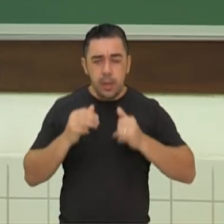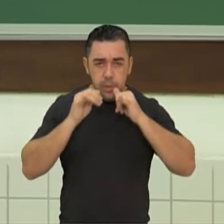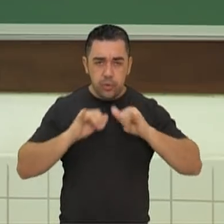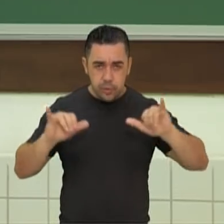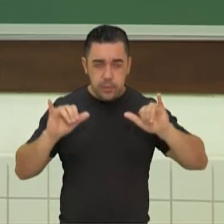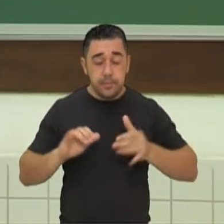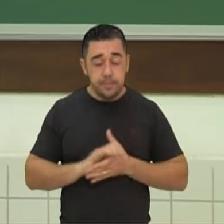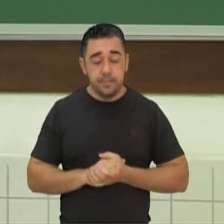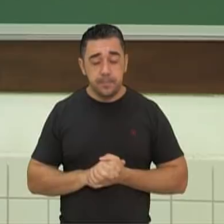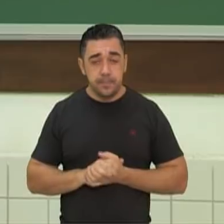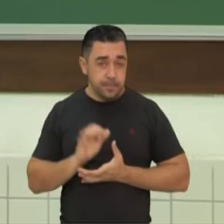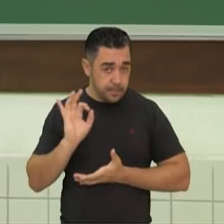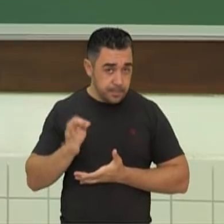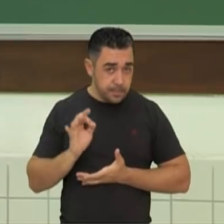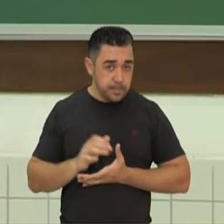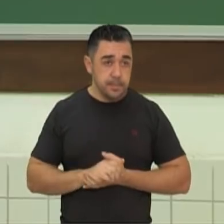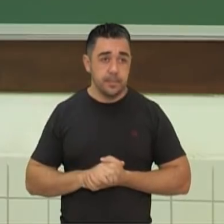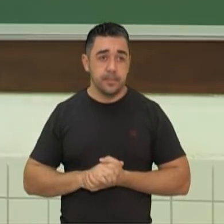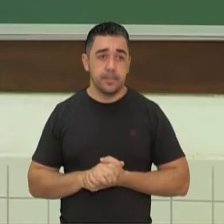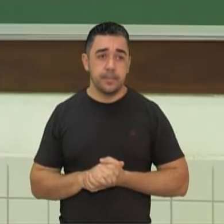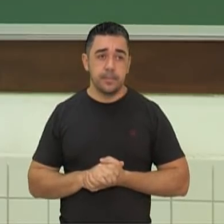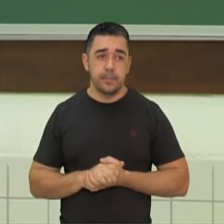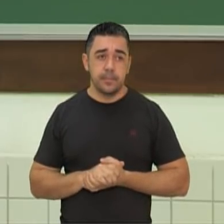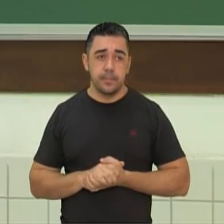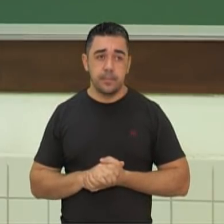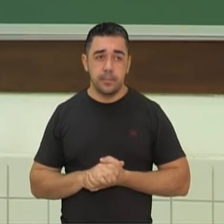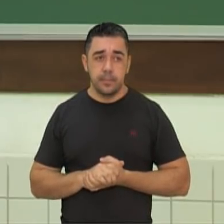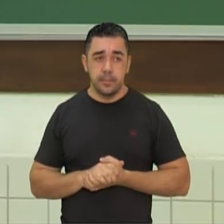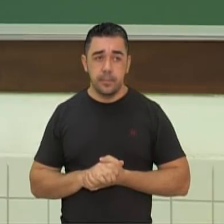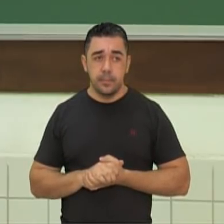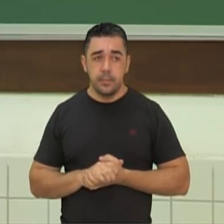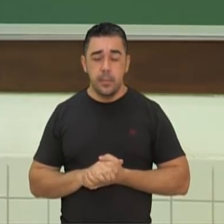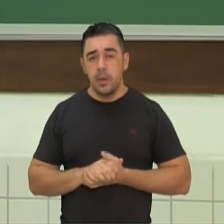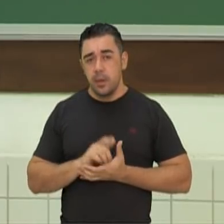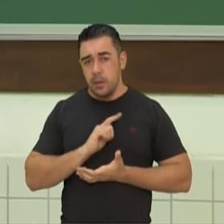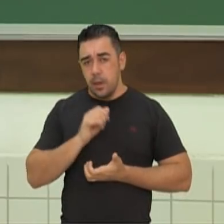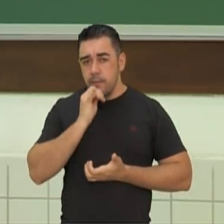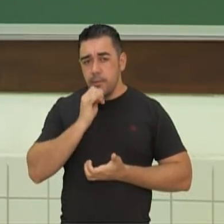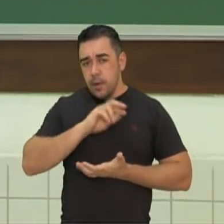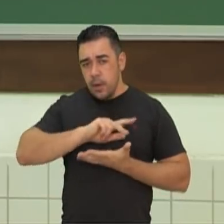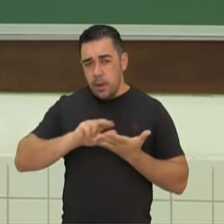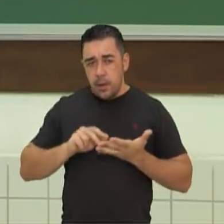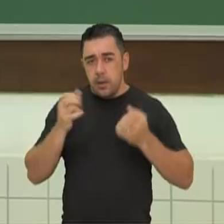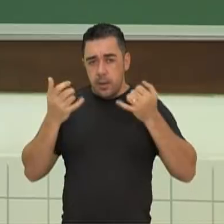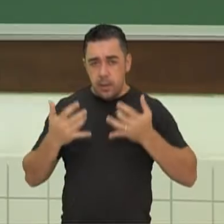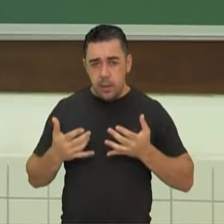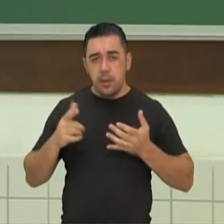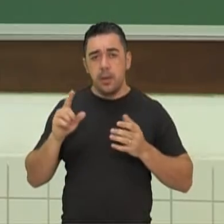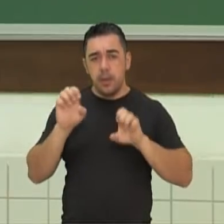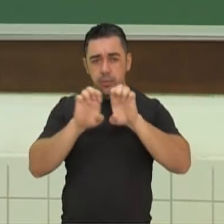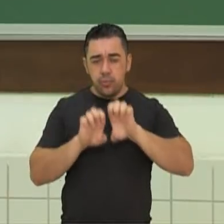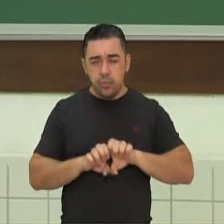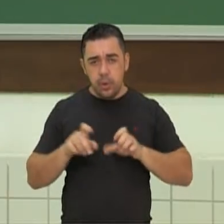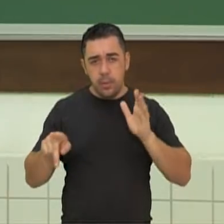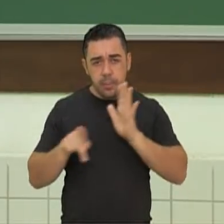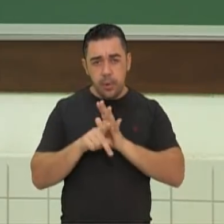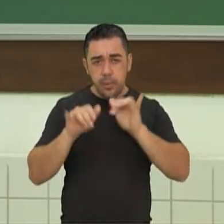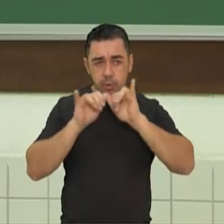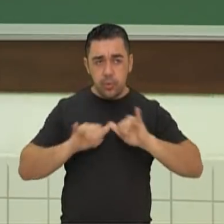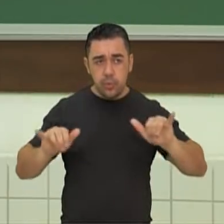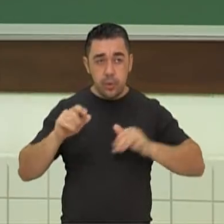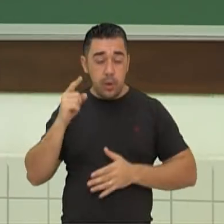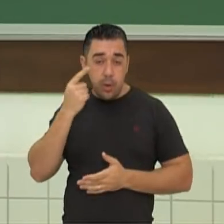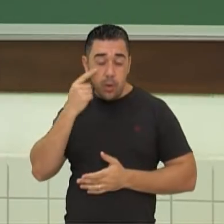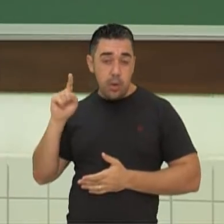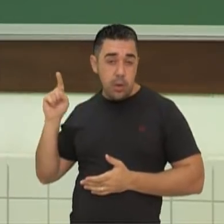determinada notícia. Tudo bem? Então, nós aqui temos vários exemplos, né? Falamos da estrutura da notícia, e